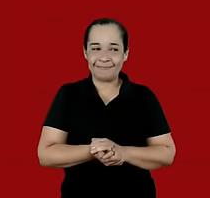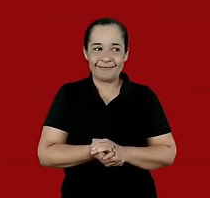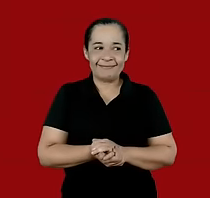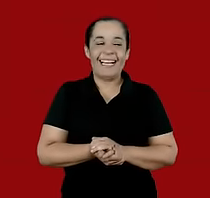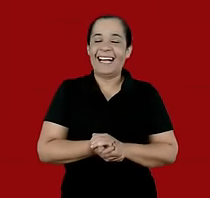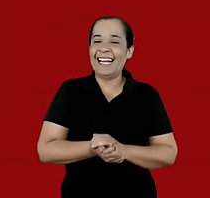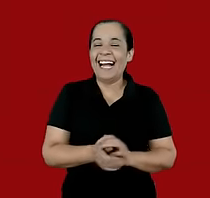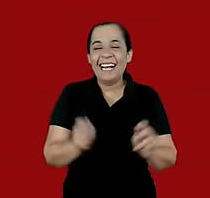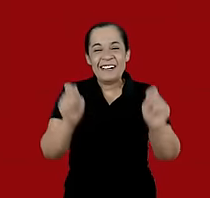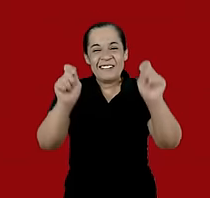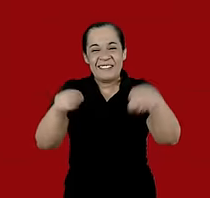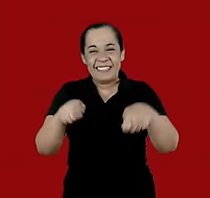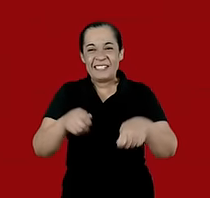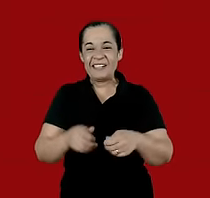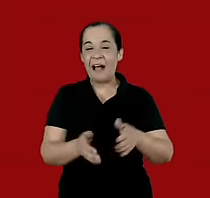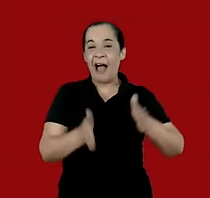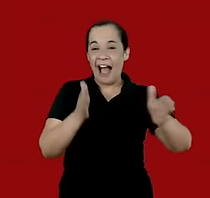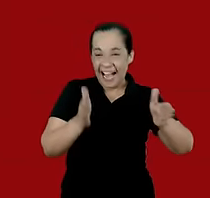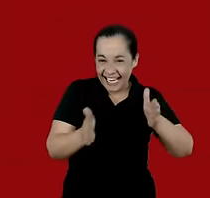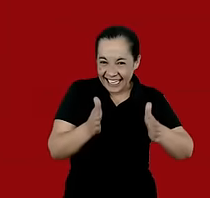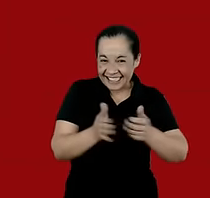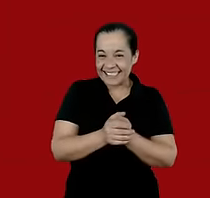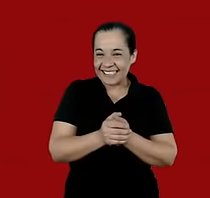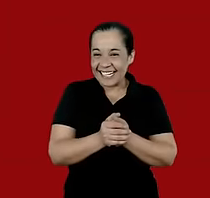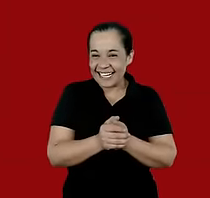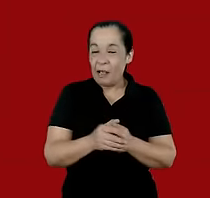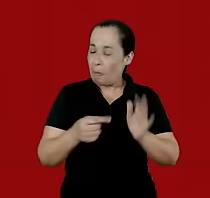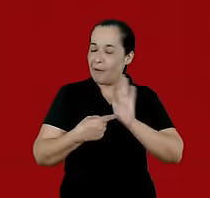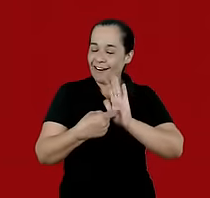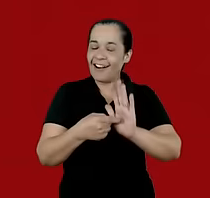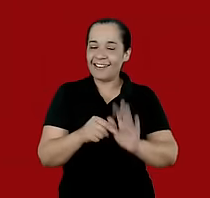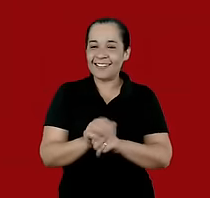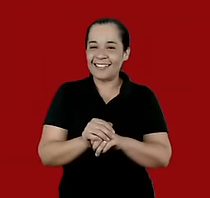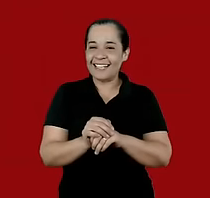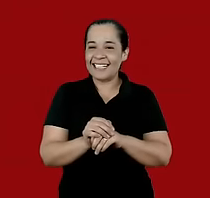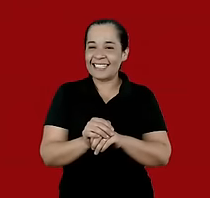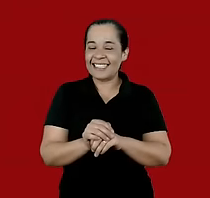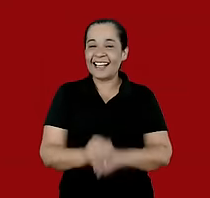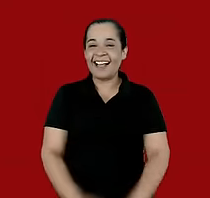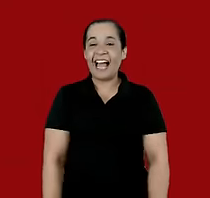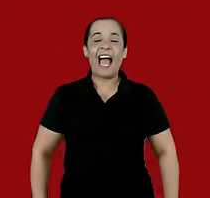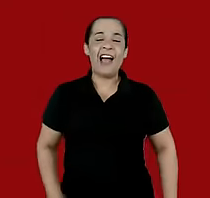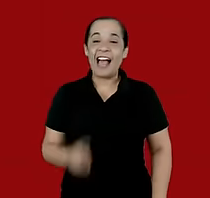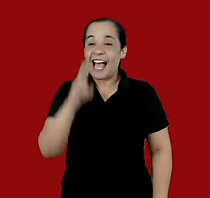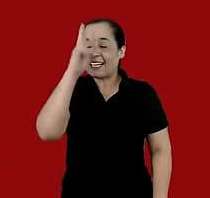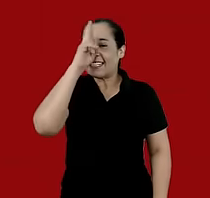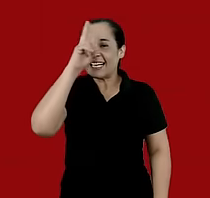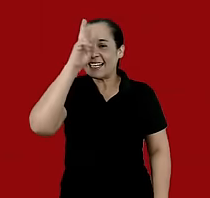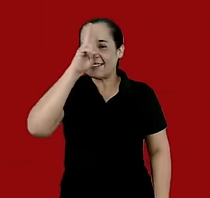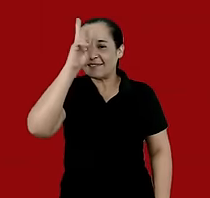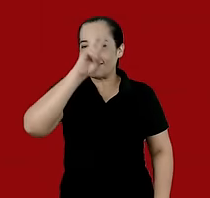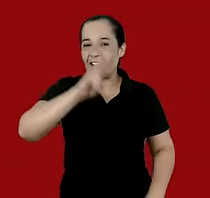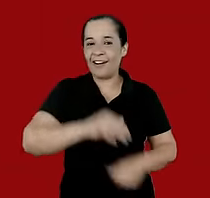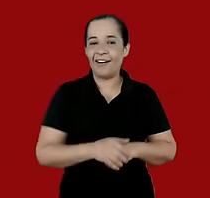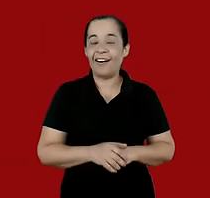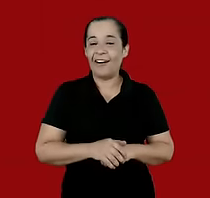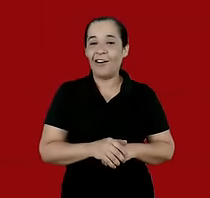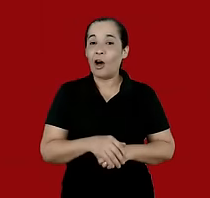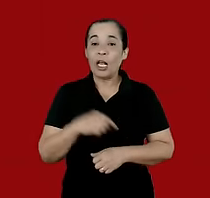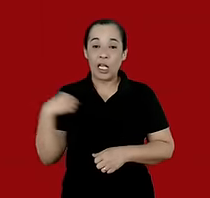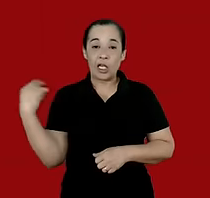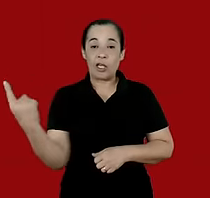gente tá vendo encurtamento também tem alguns gráficos que mostram isso Então essa é um pouco a história que a gente que a gente conta aqui tem um pouco